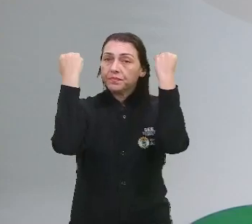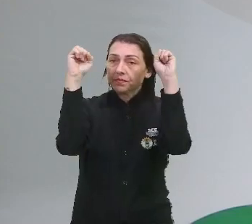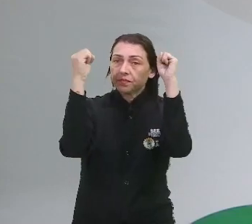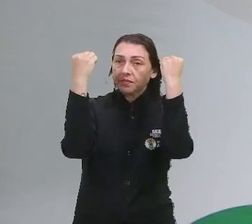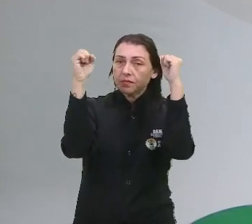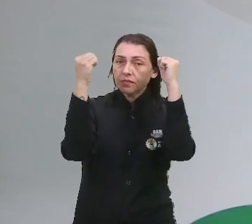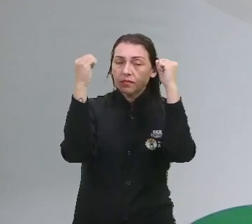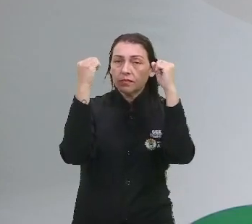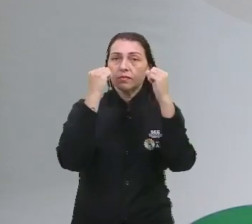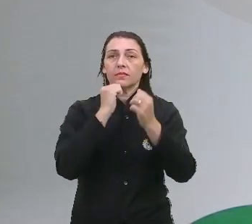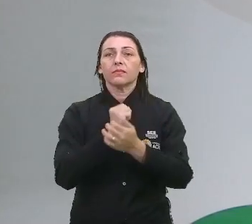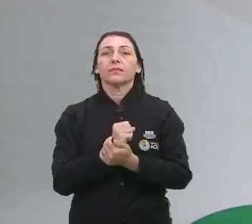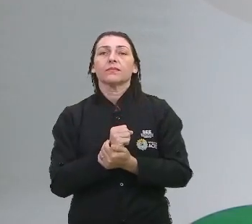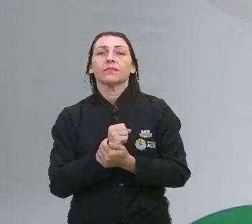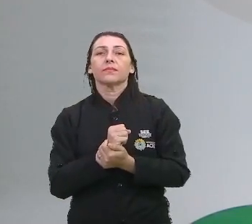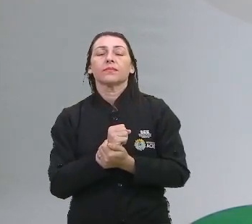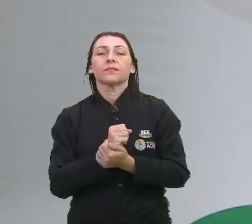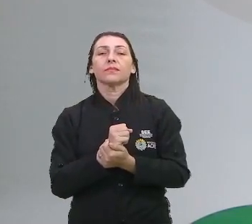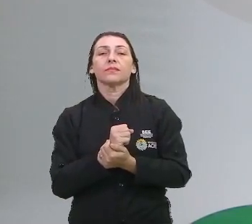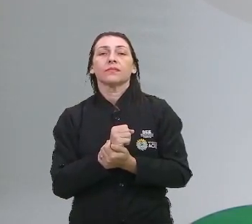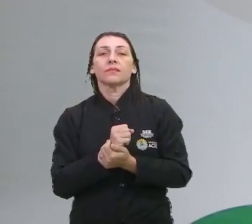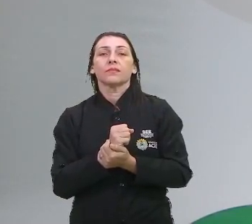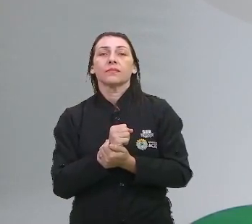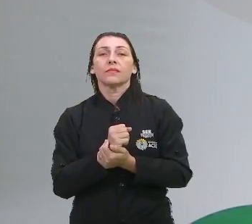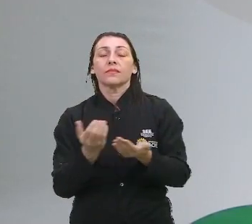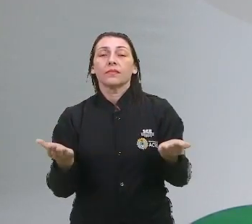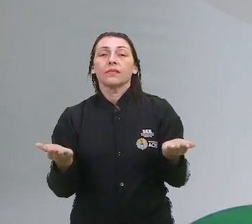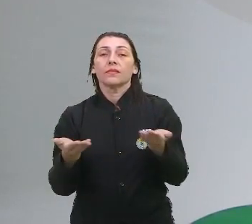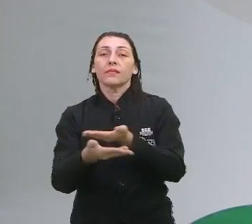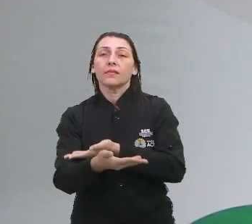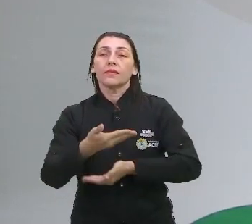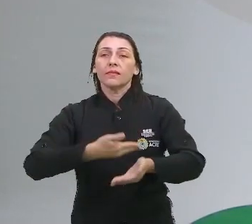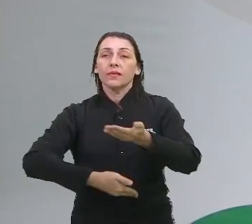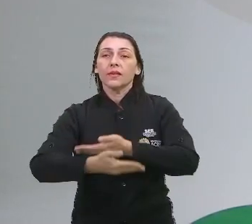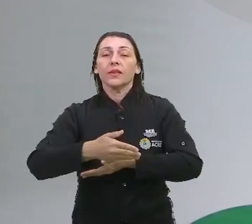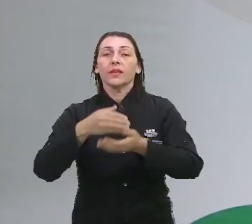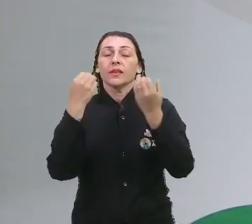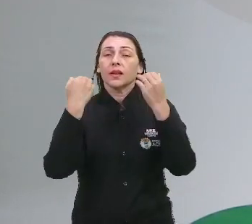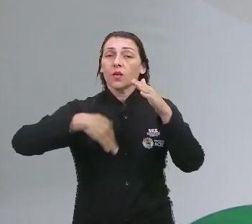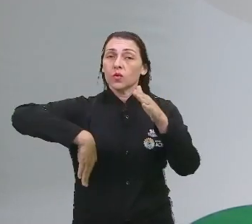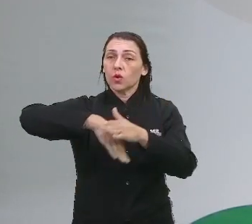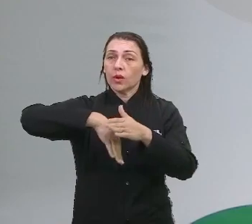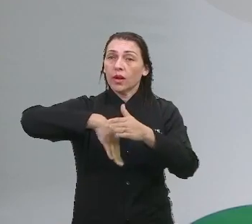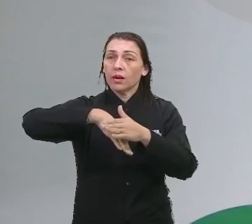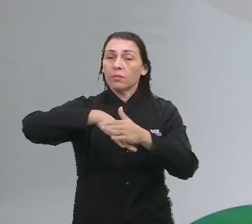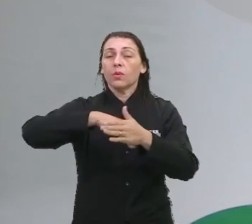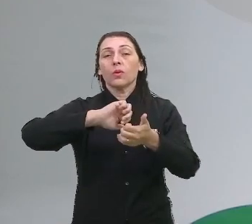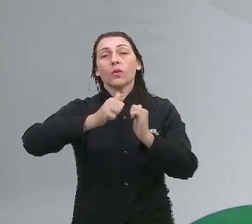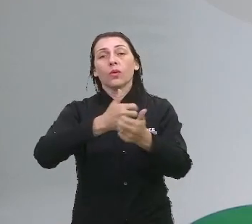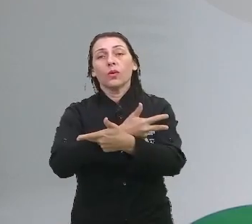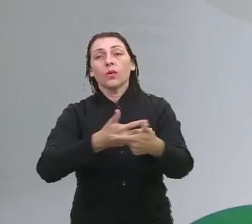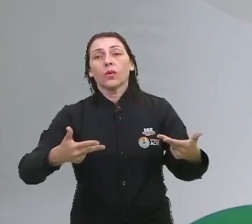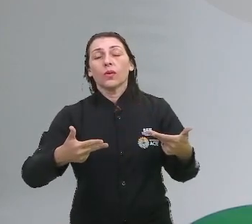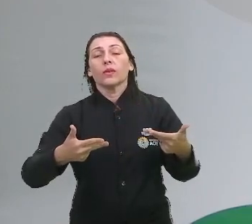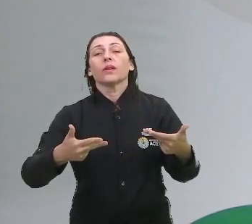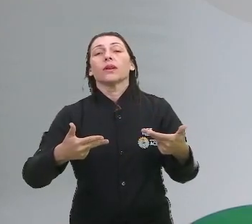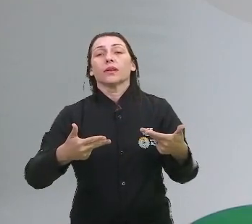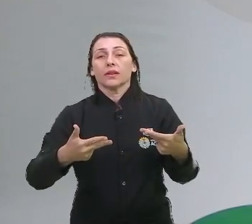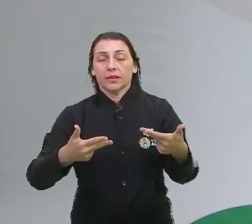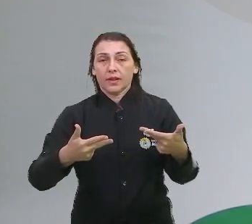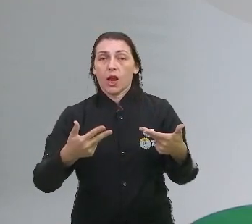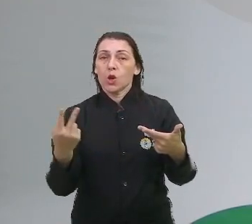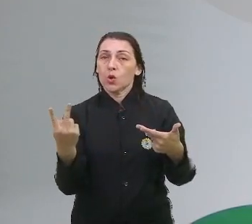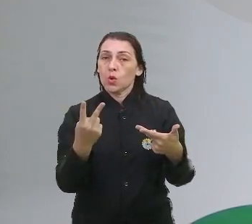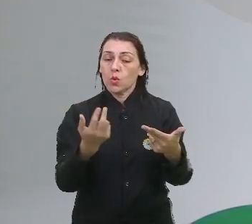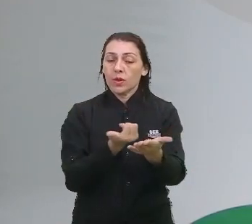física ser correlacionada diretamente a futebol, a jogar bola. Então, é essa correlação entre